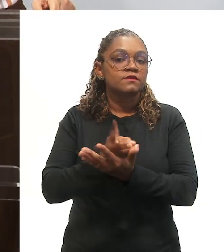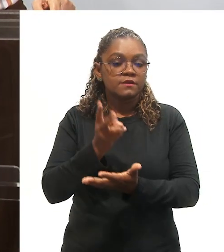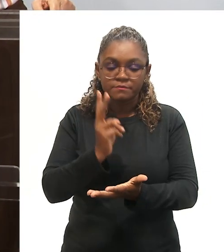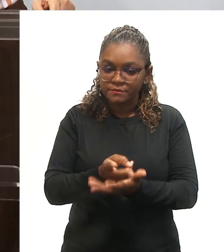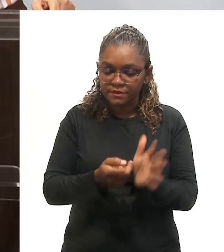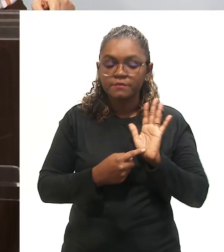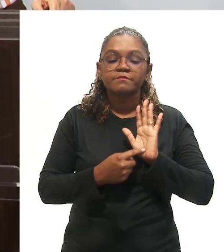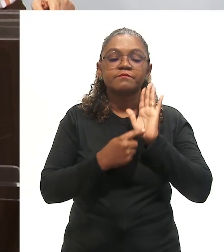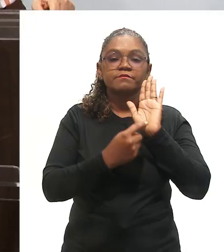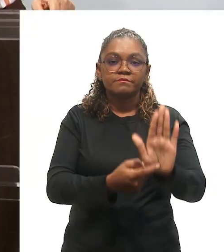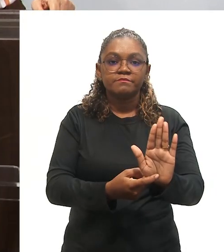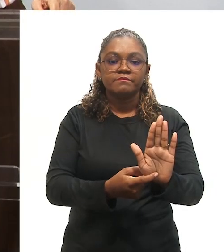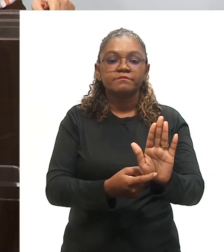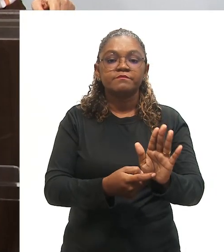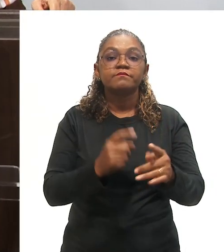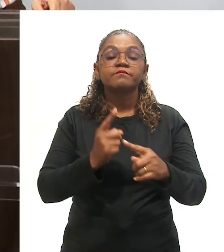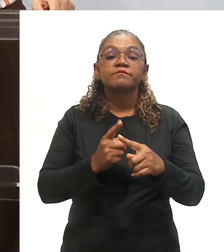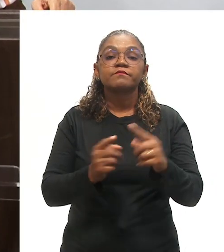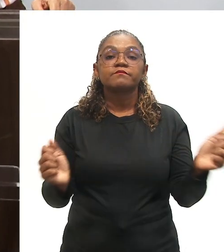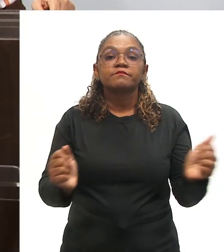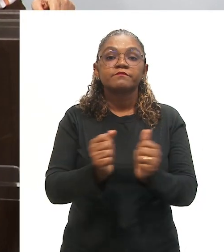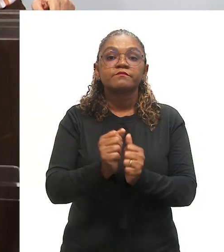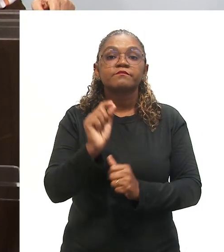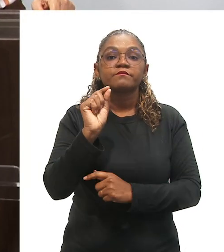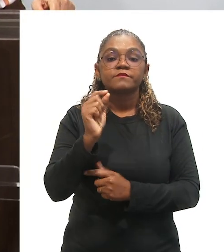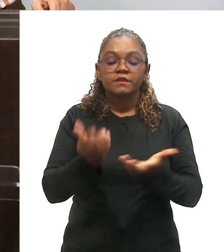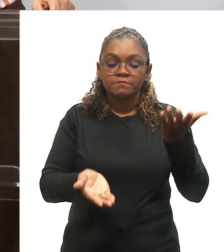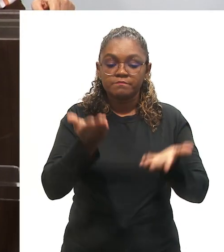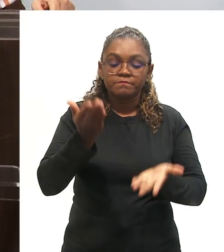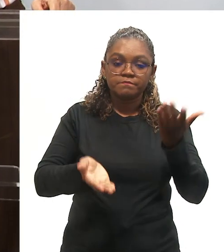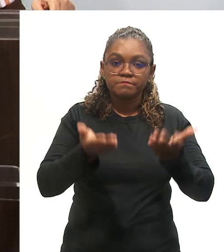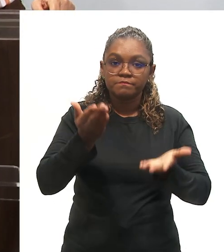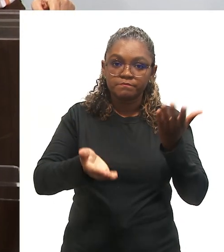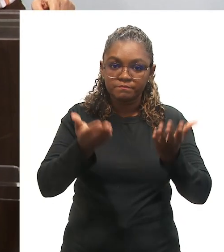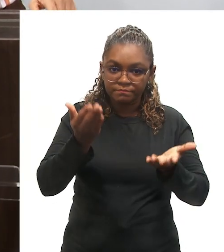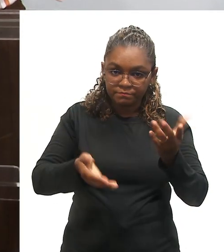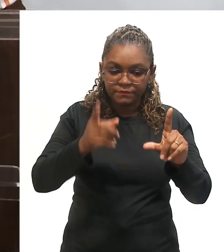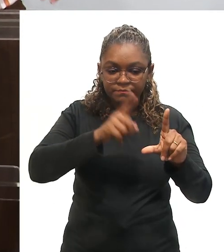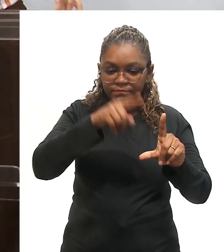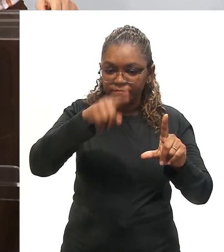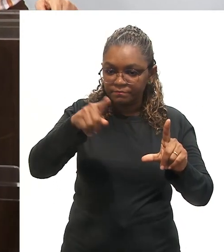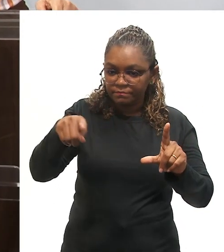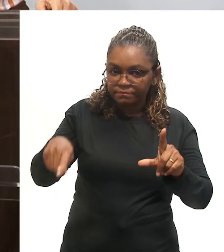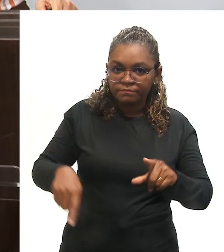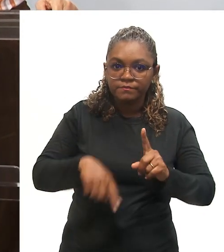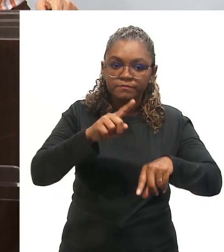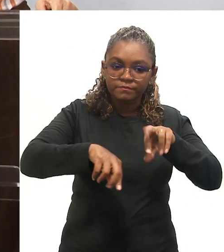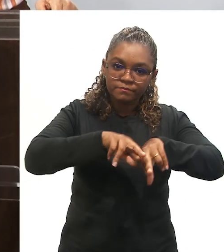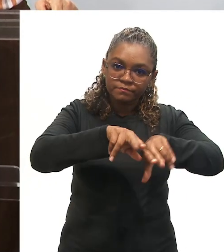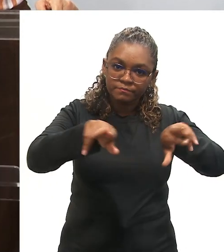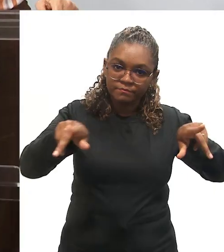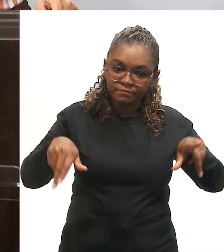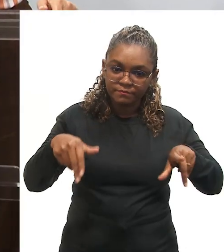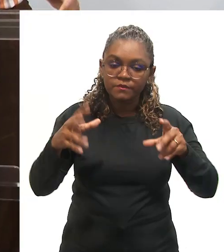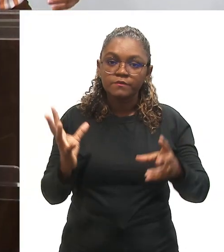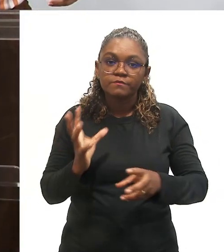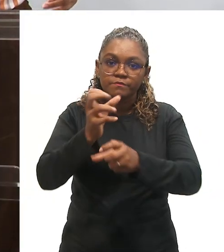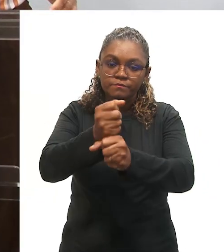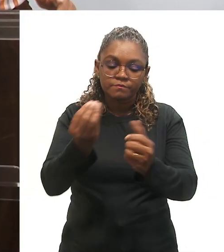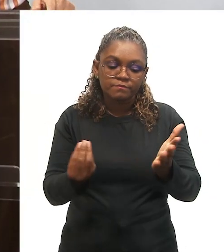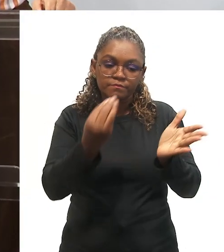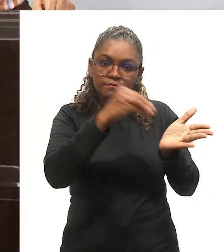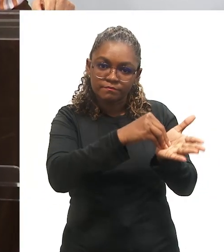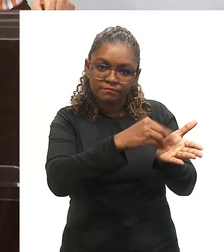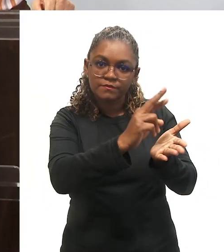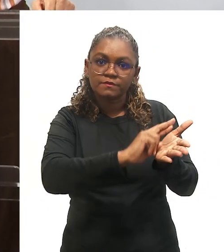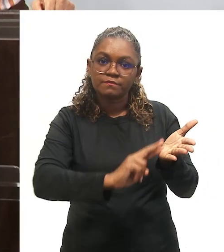Geral do Estado, juntamente com o seu balanço, com suas peças orçamentárias,